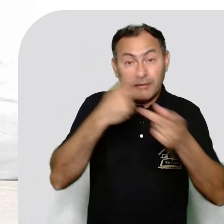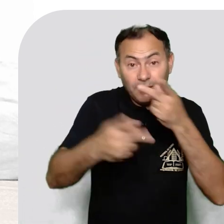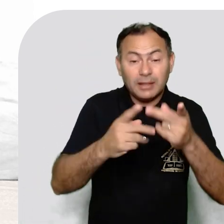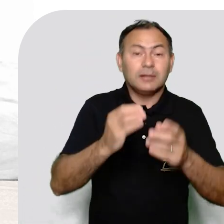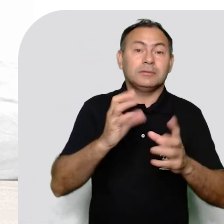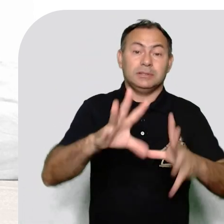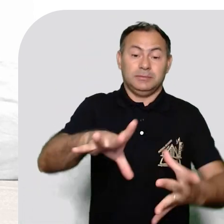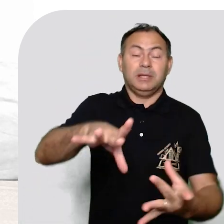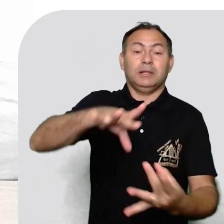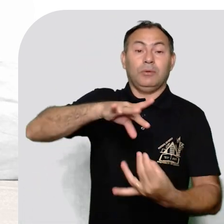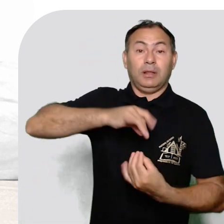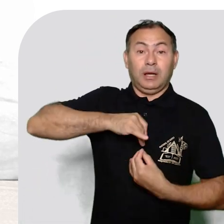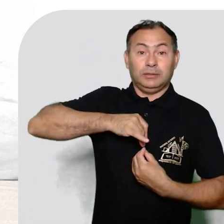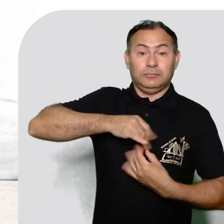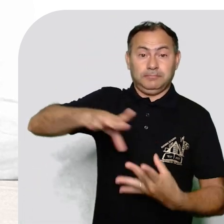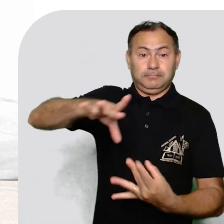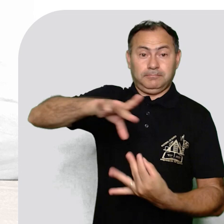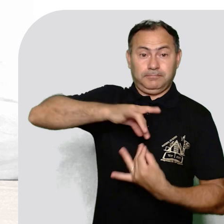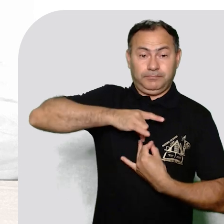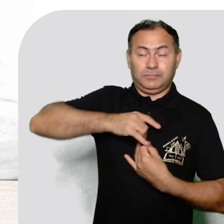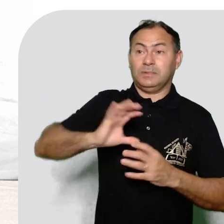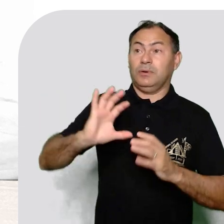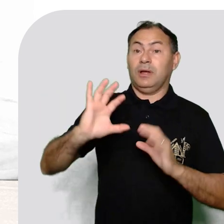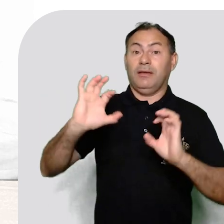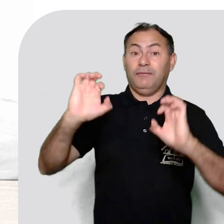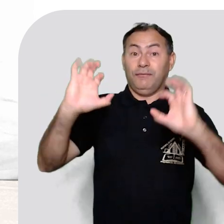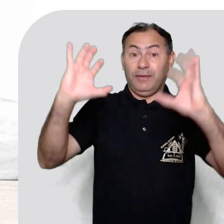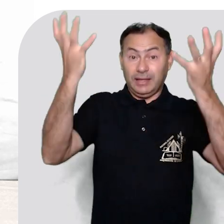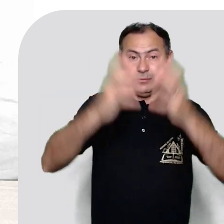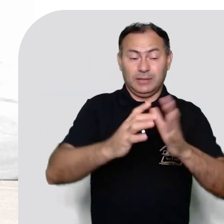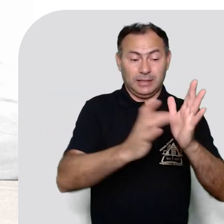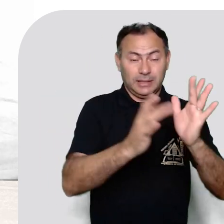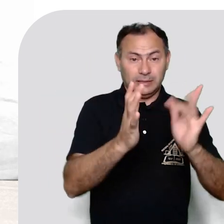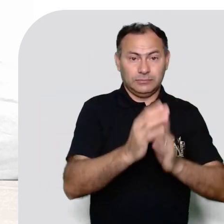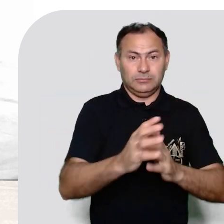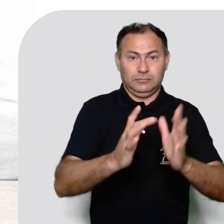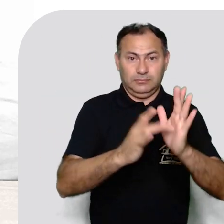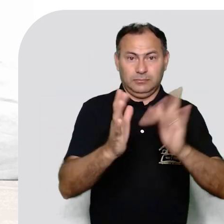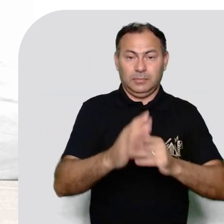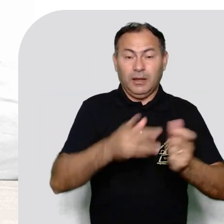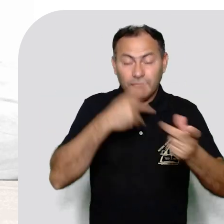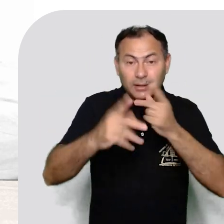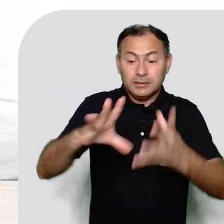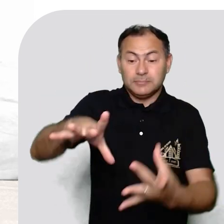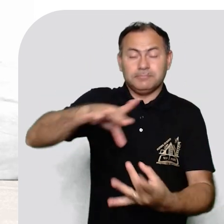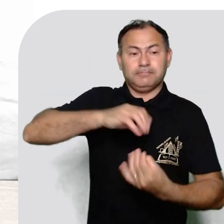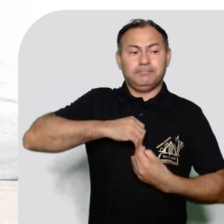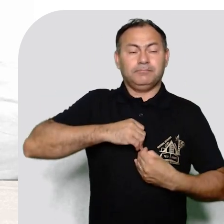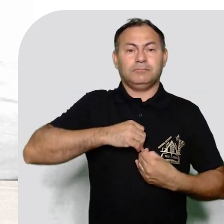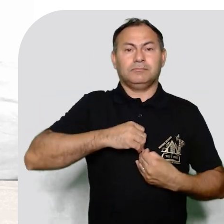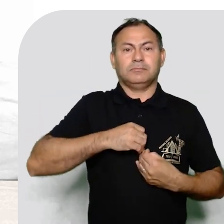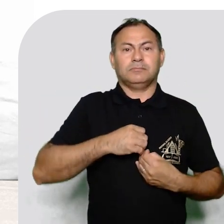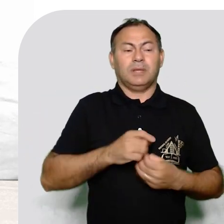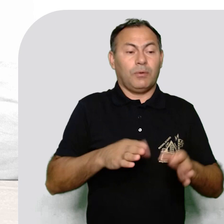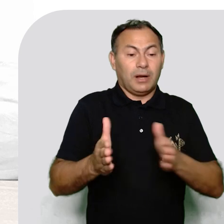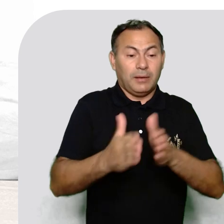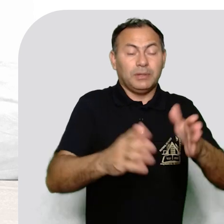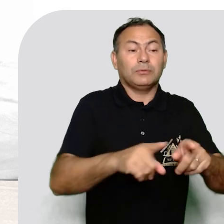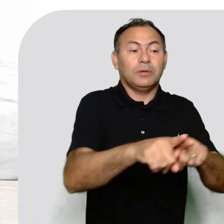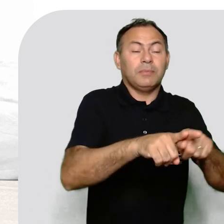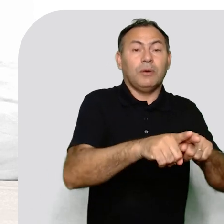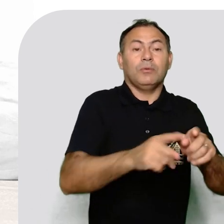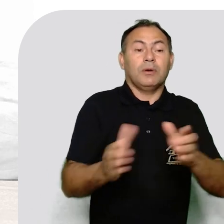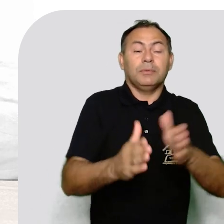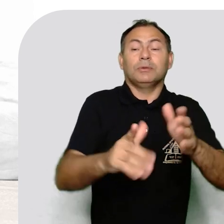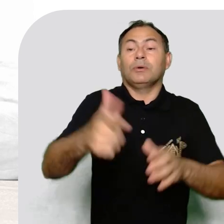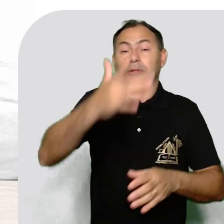de espiritualidade, a partir do evento Cristo, da encarnação, o caminho de falar de espiritualidade é o caminho do irmão, é o caminho do próximo, é